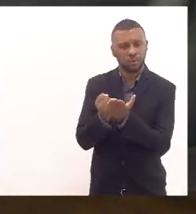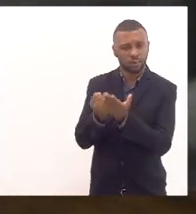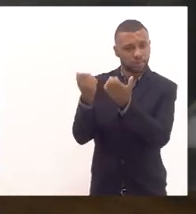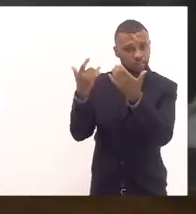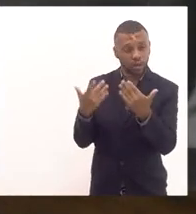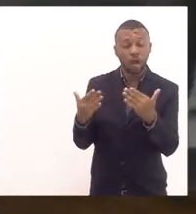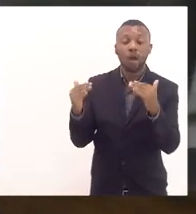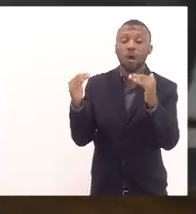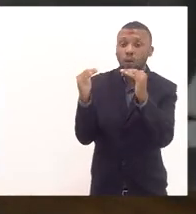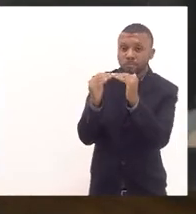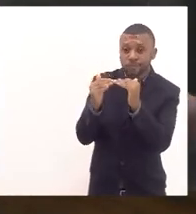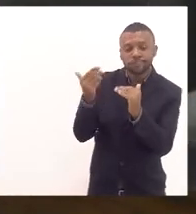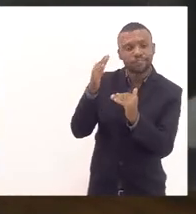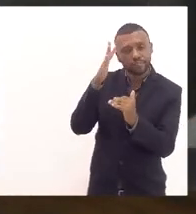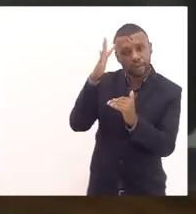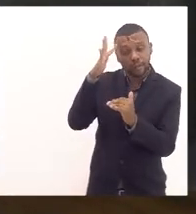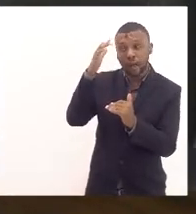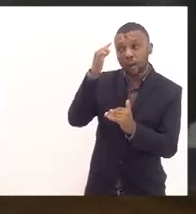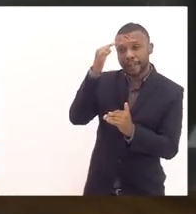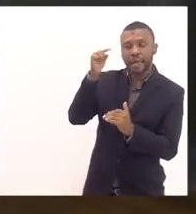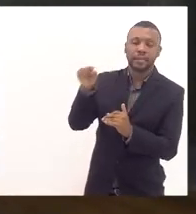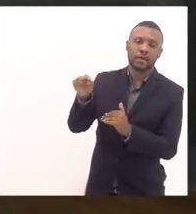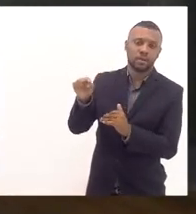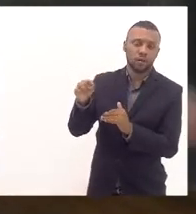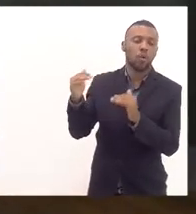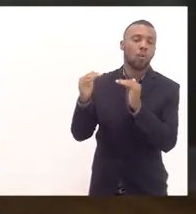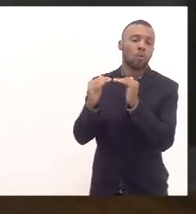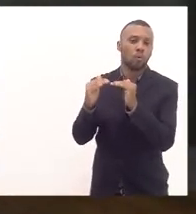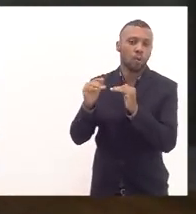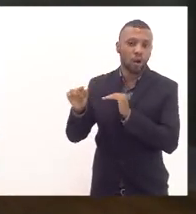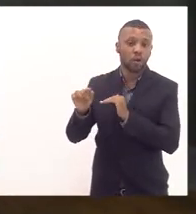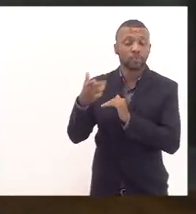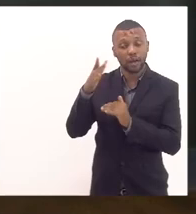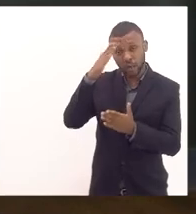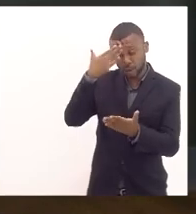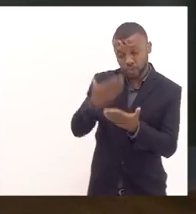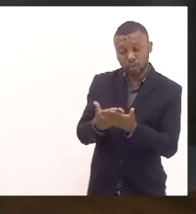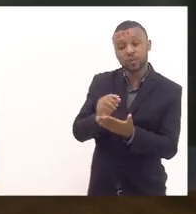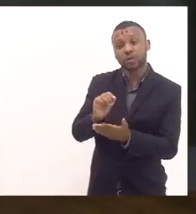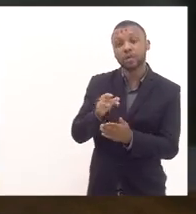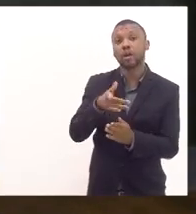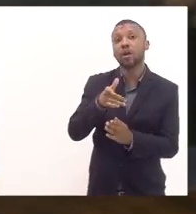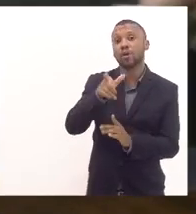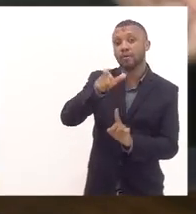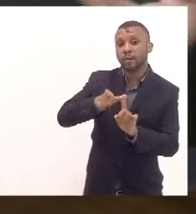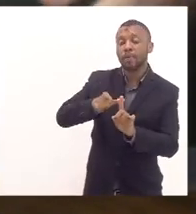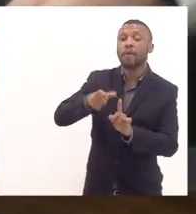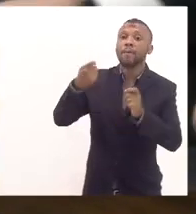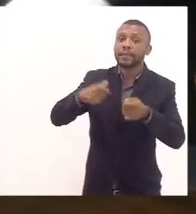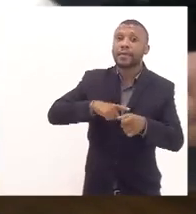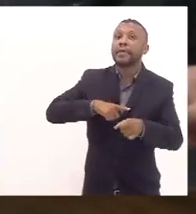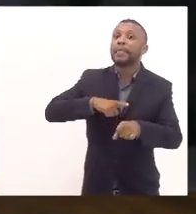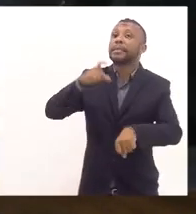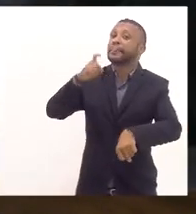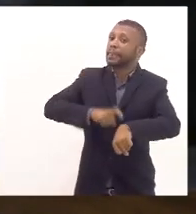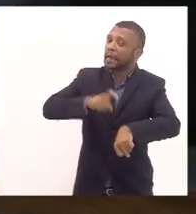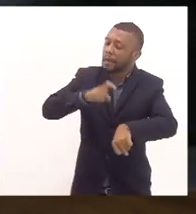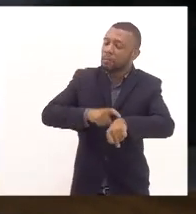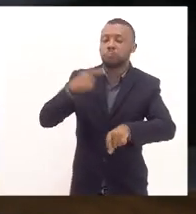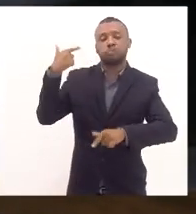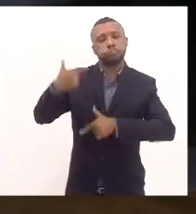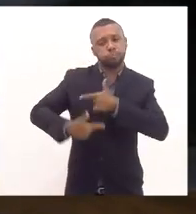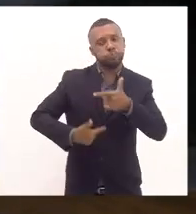eu comum com o seu do seu pensamento eu acho que os conselheiros precisam gastar tempo e sola de